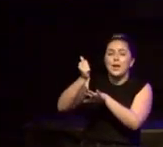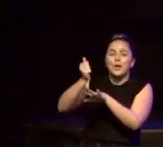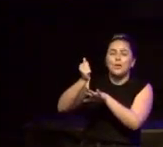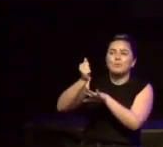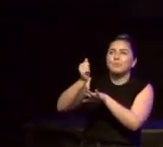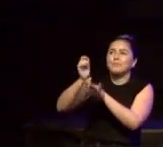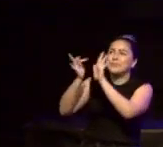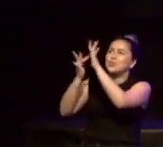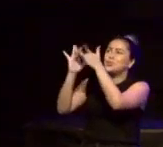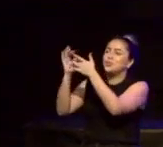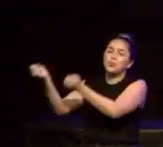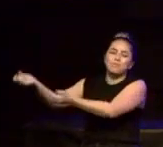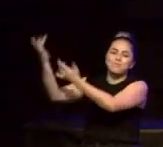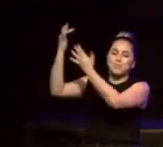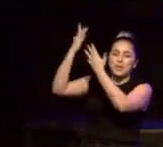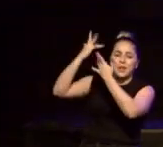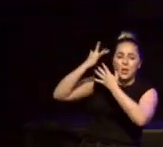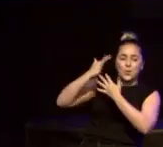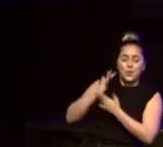e alcançar pessoas.